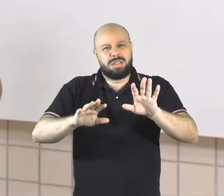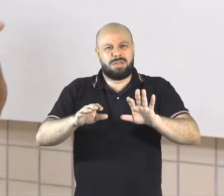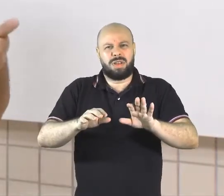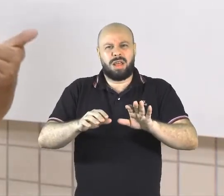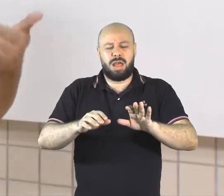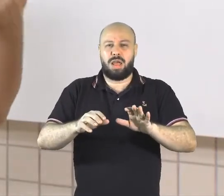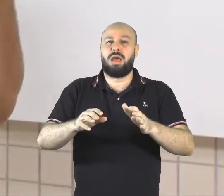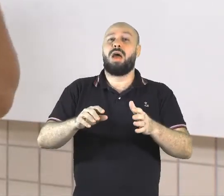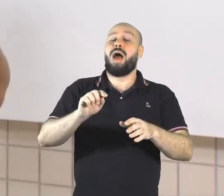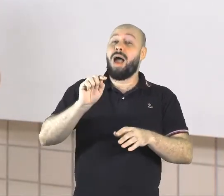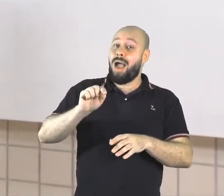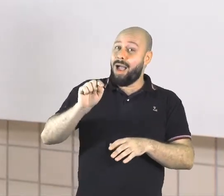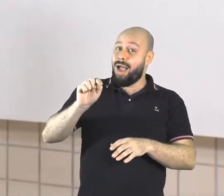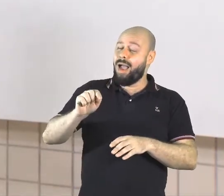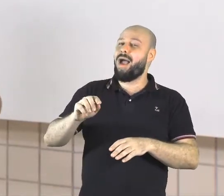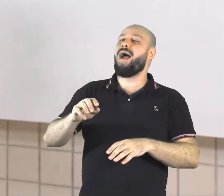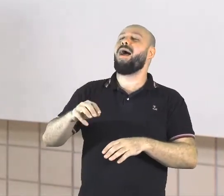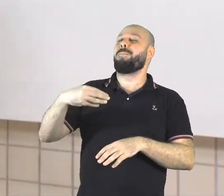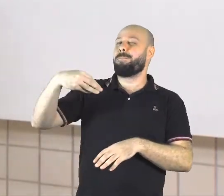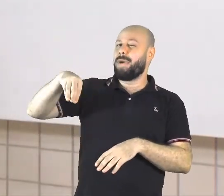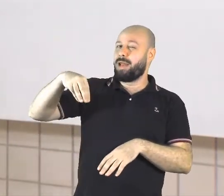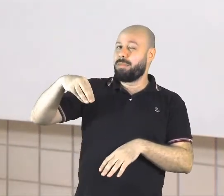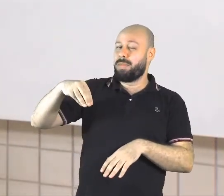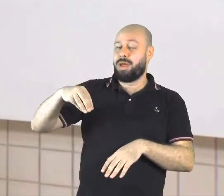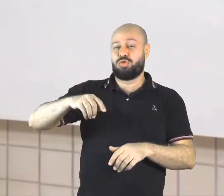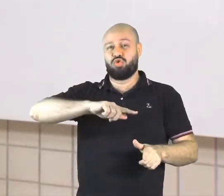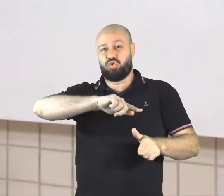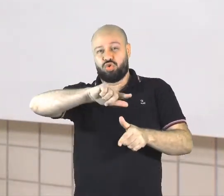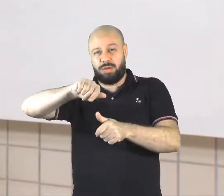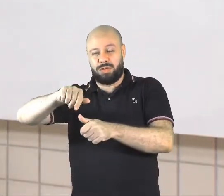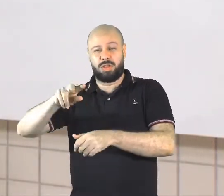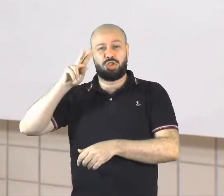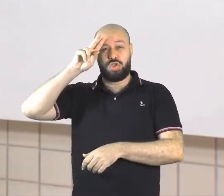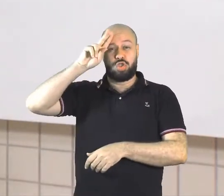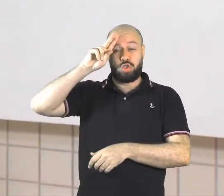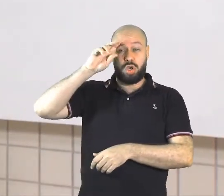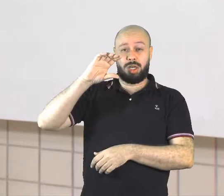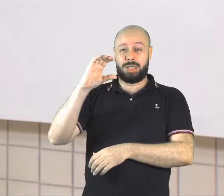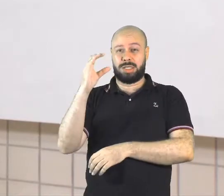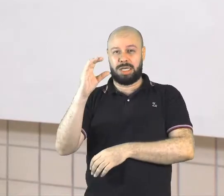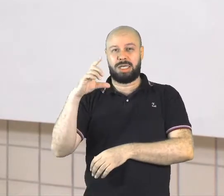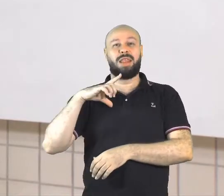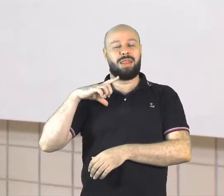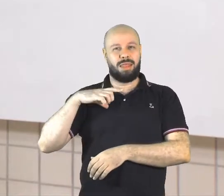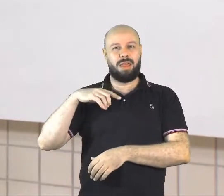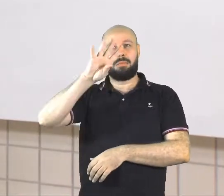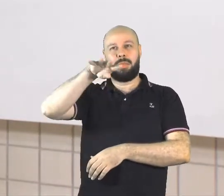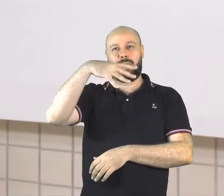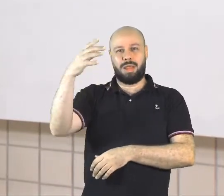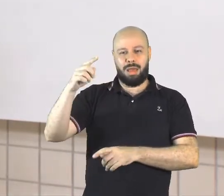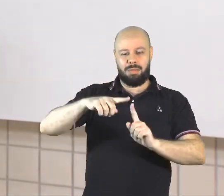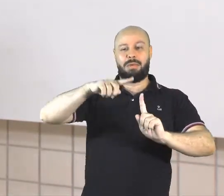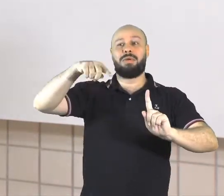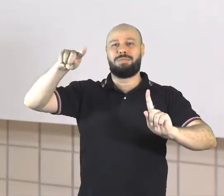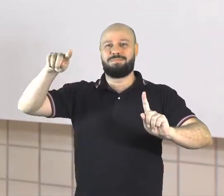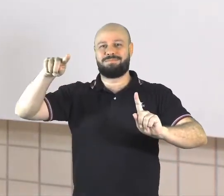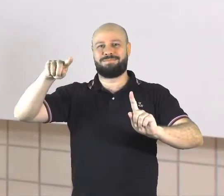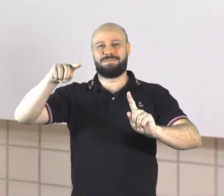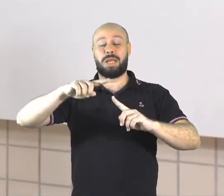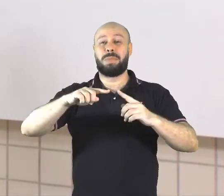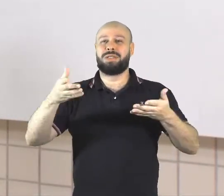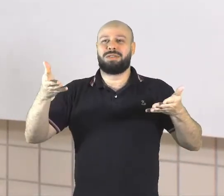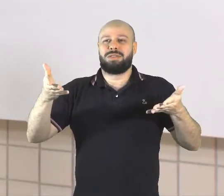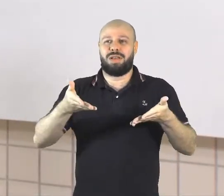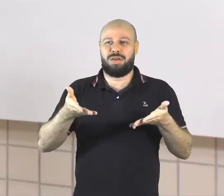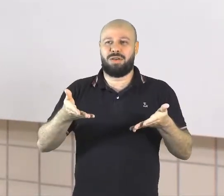de matemática, de geografia, de história, de ciência. Só que agora você vai ver isso